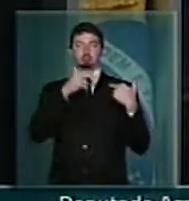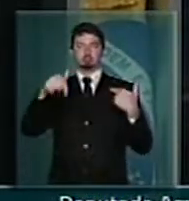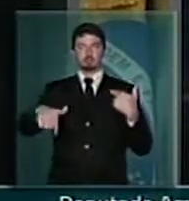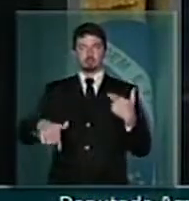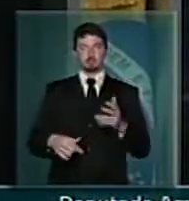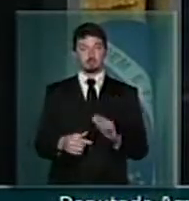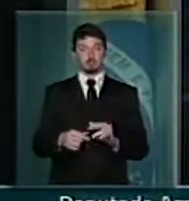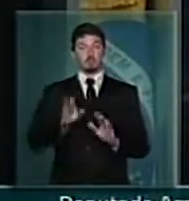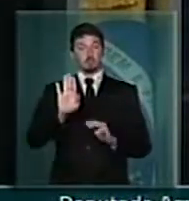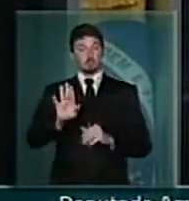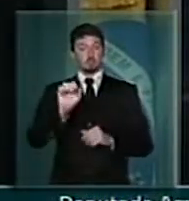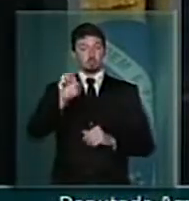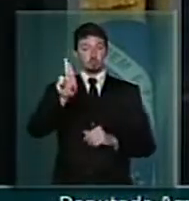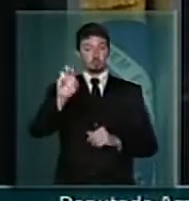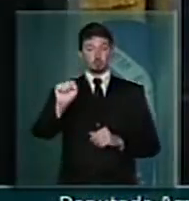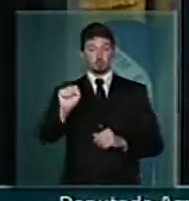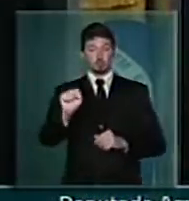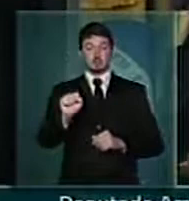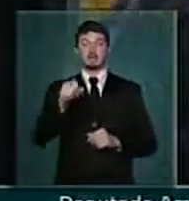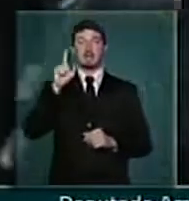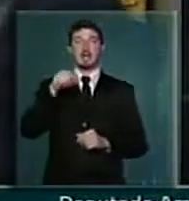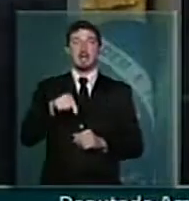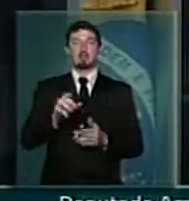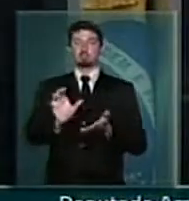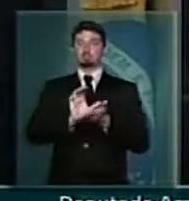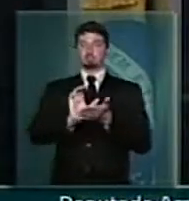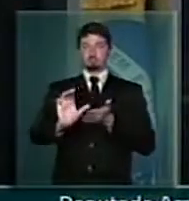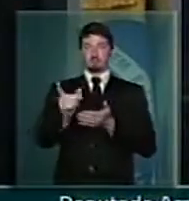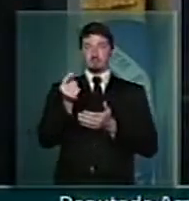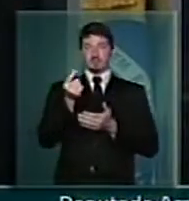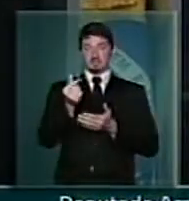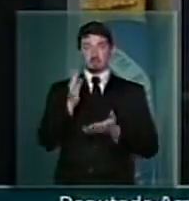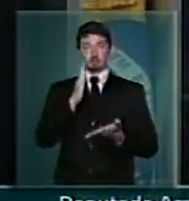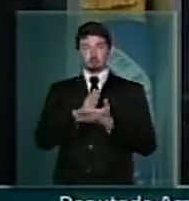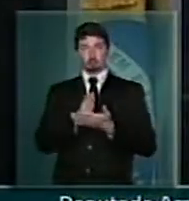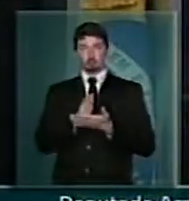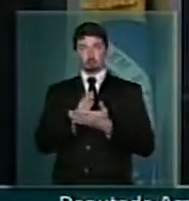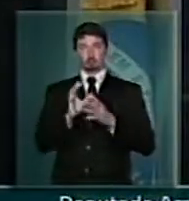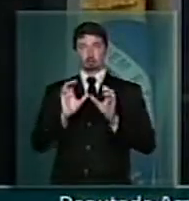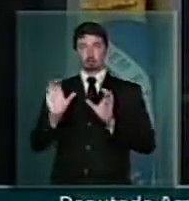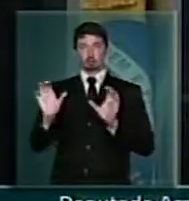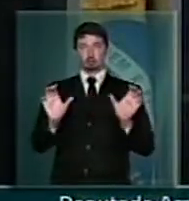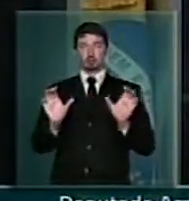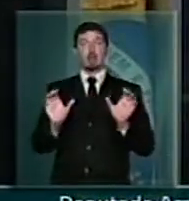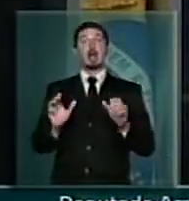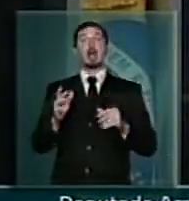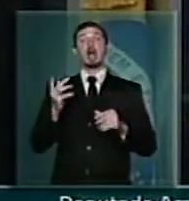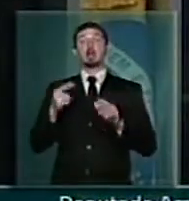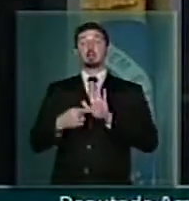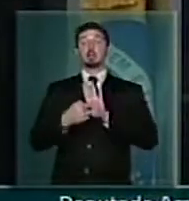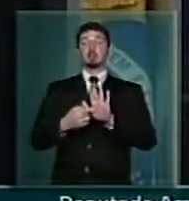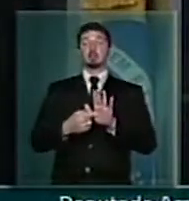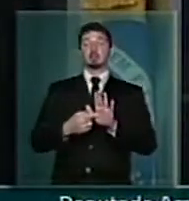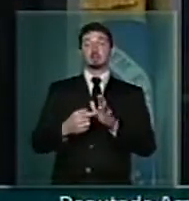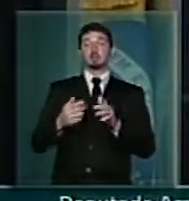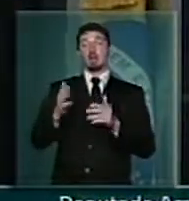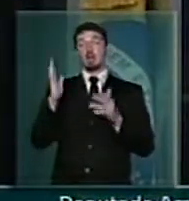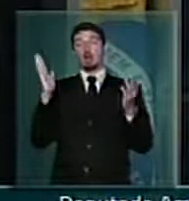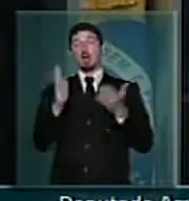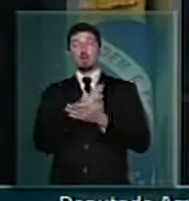que o SUS é subfinanciado, nós apresentamos algumas peças legislativas para